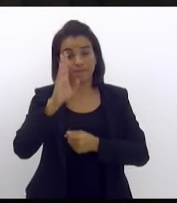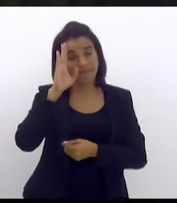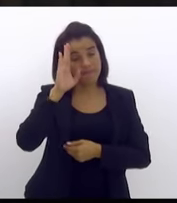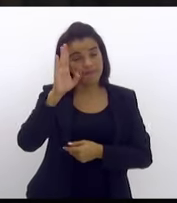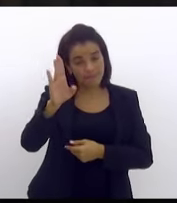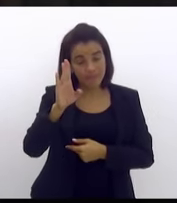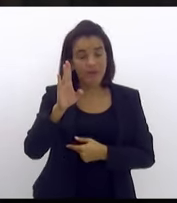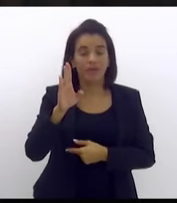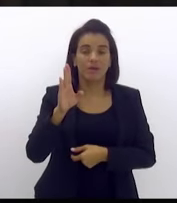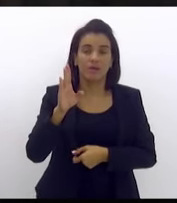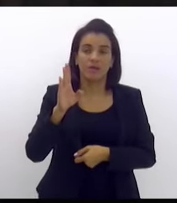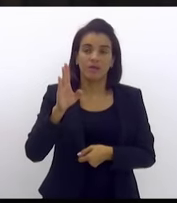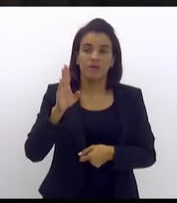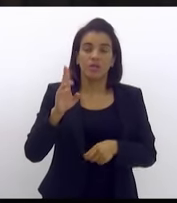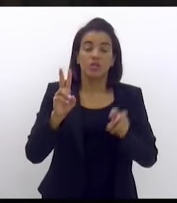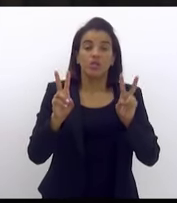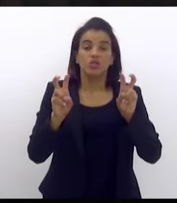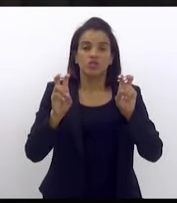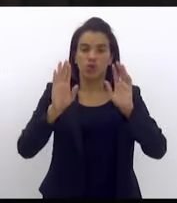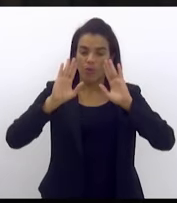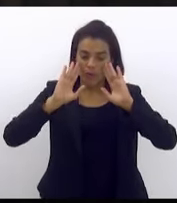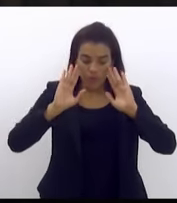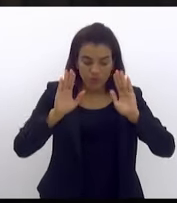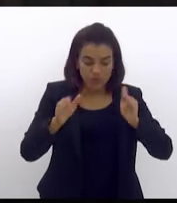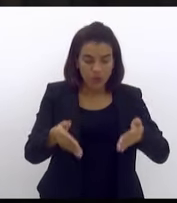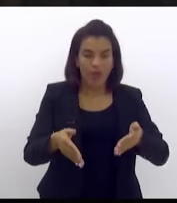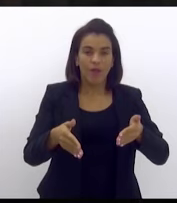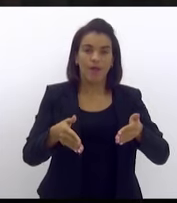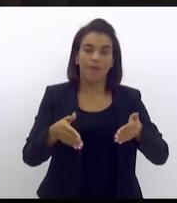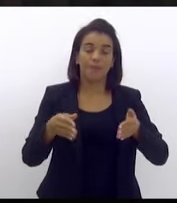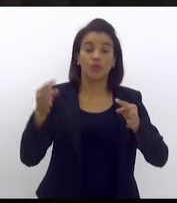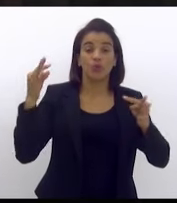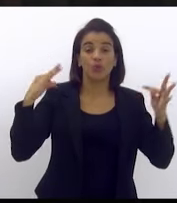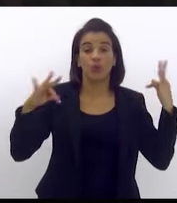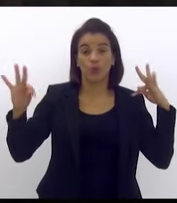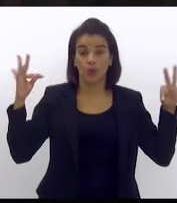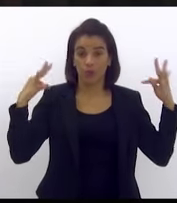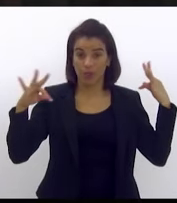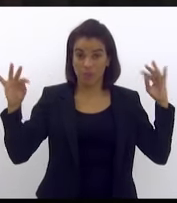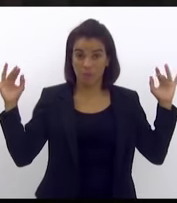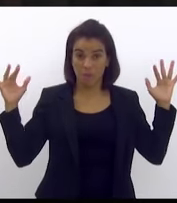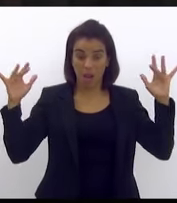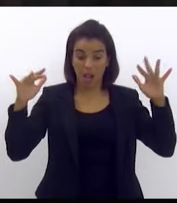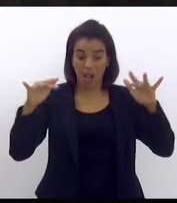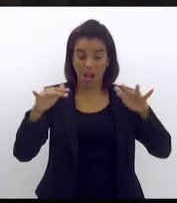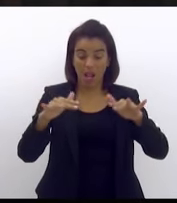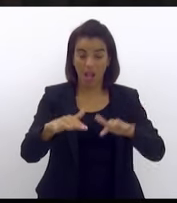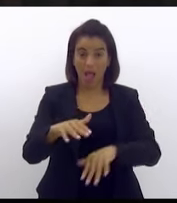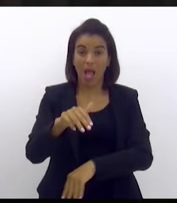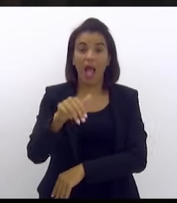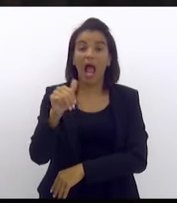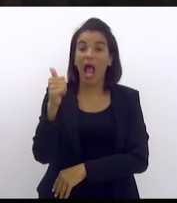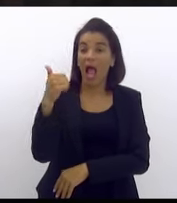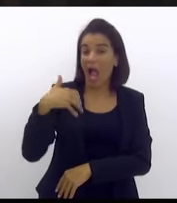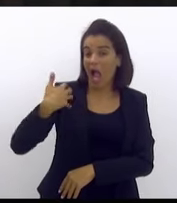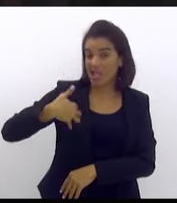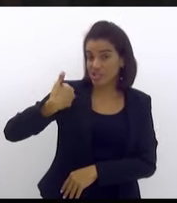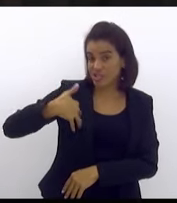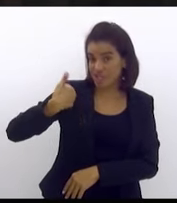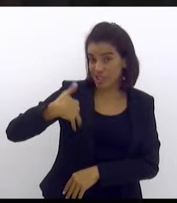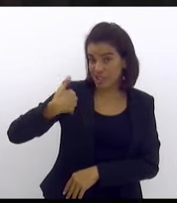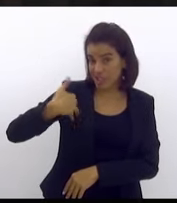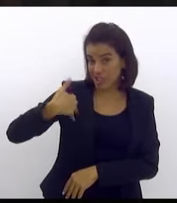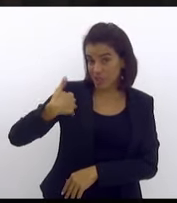Principalmente sobre o enfoque do turismo. Só de argentinos aqui tiveram, segundo